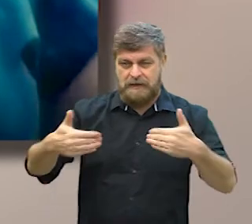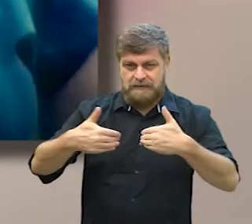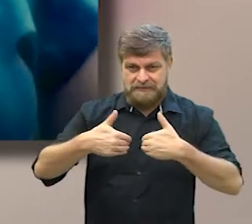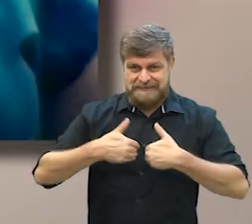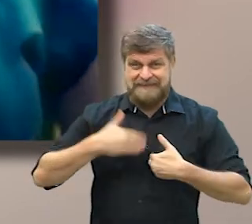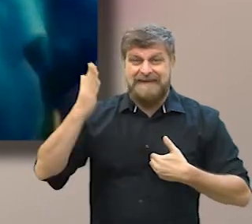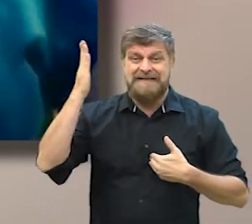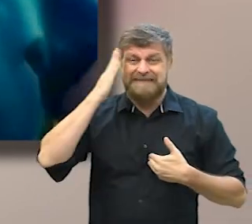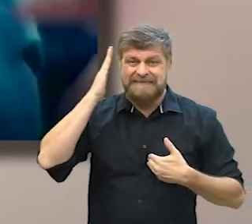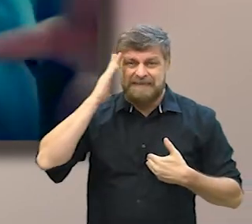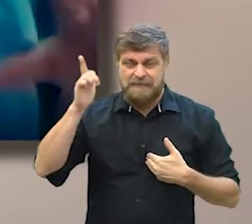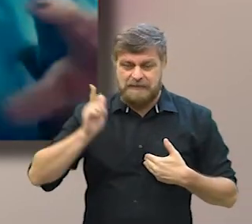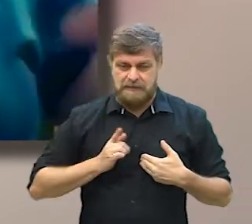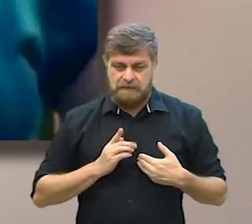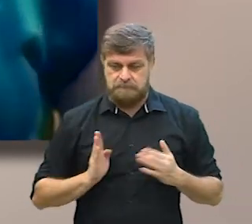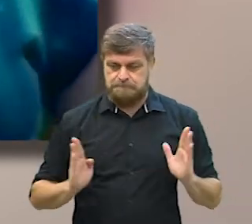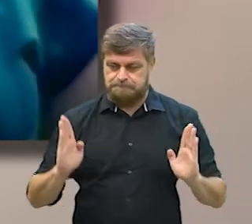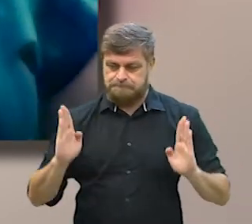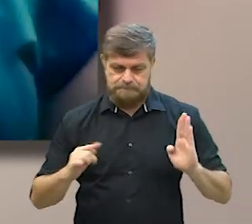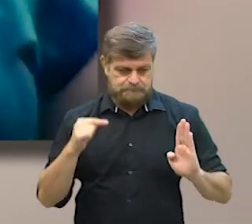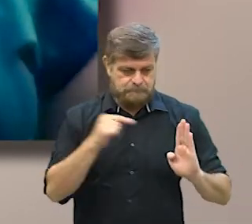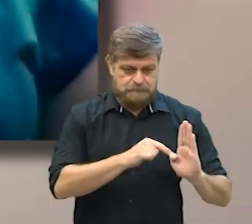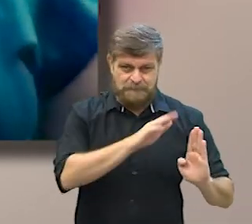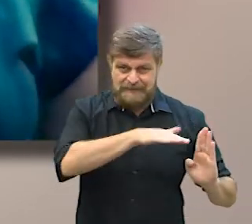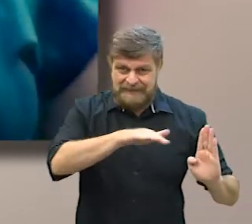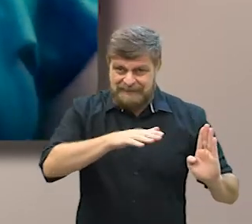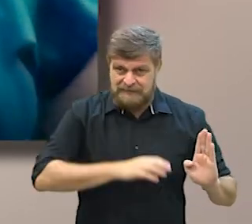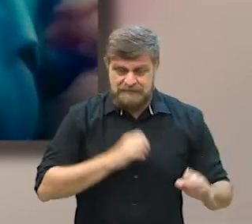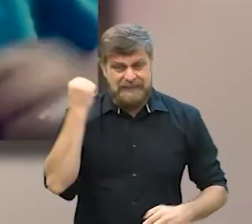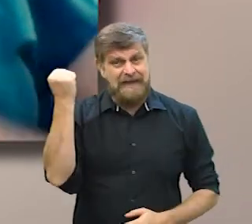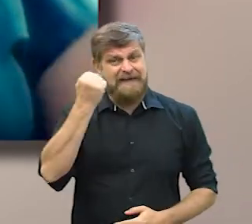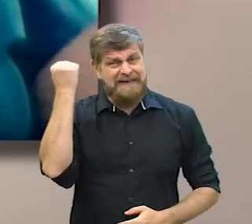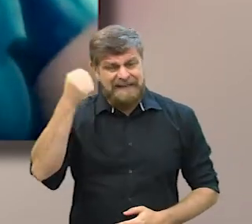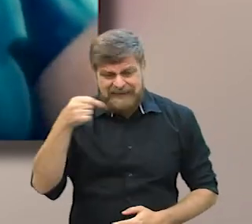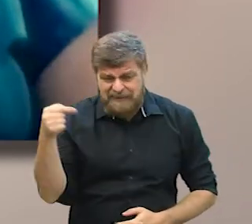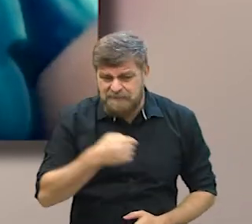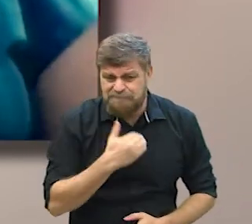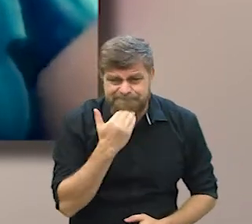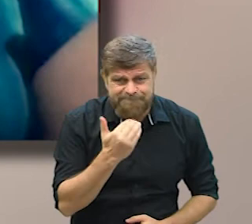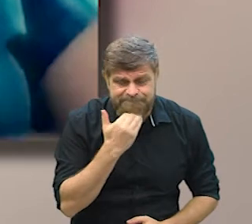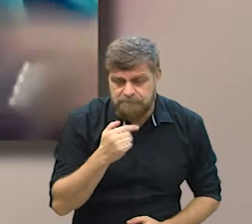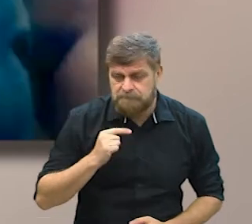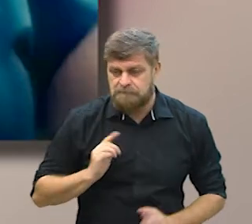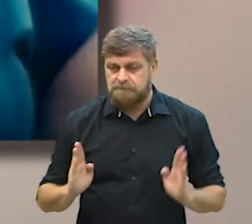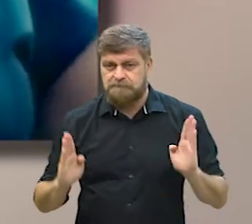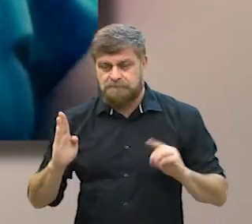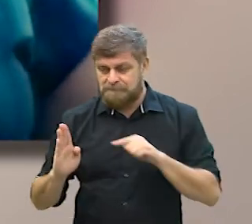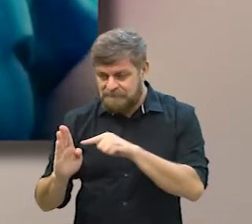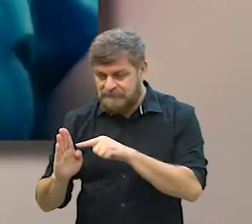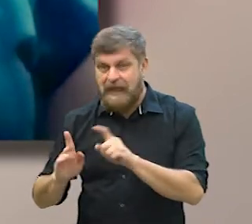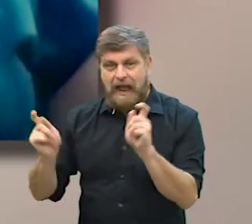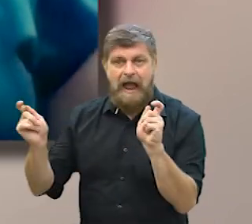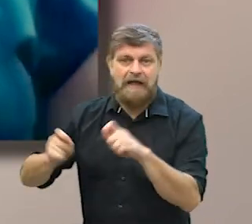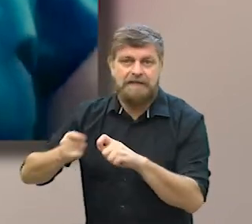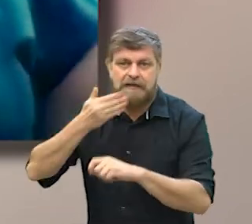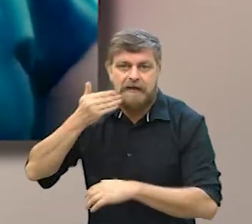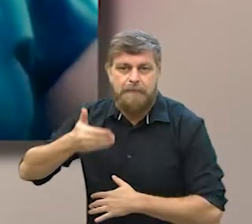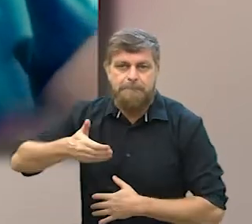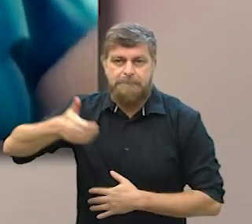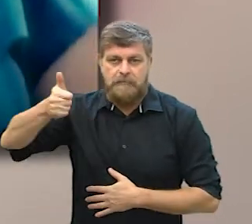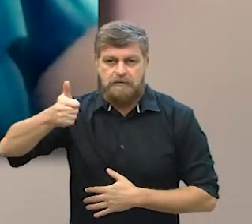espectro, né? Que nós vamos ver nas duas extremas, crianças muito graves e crianças, vamos dizer, com